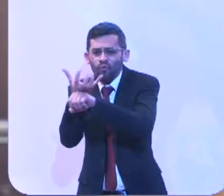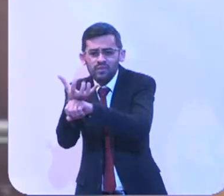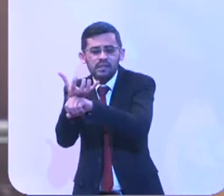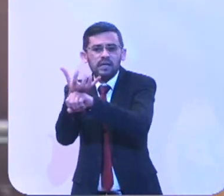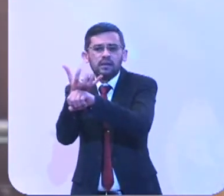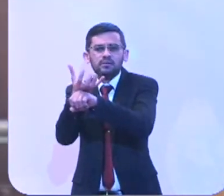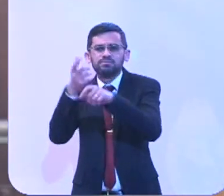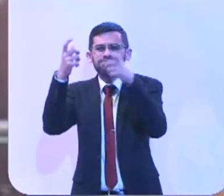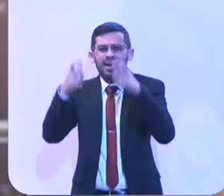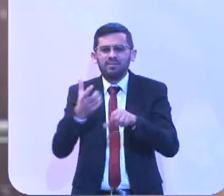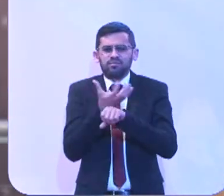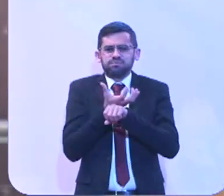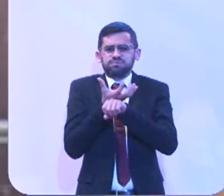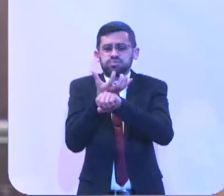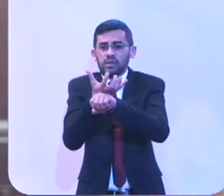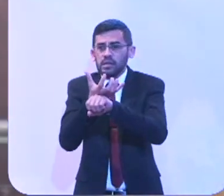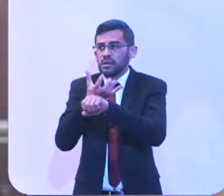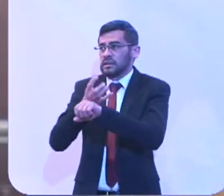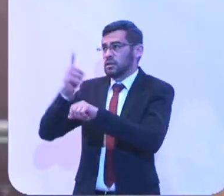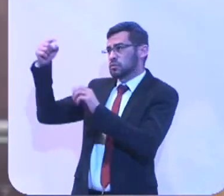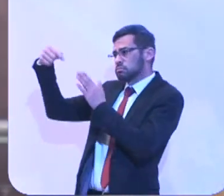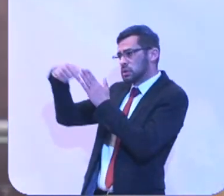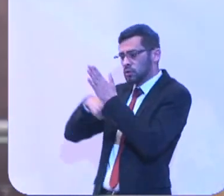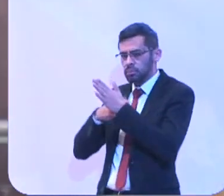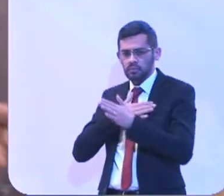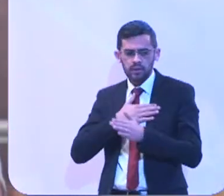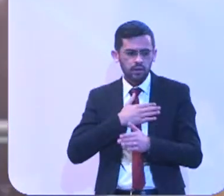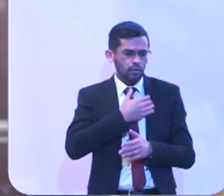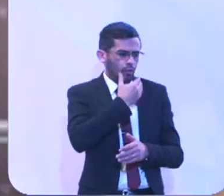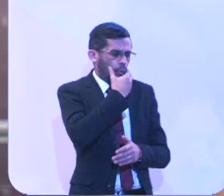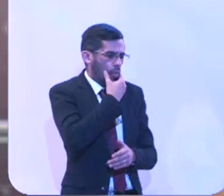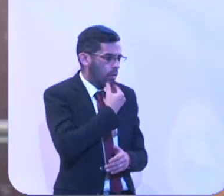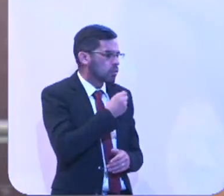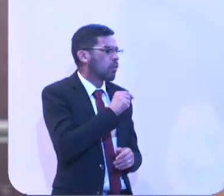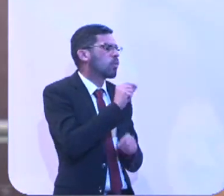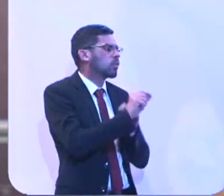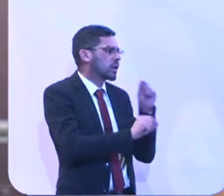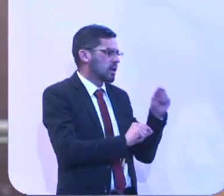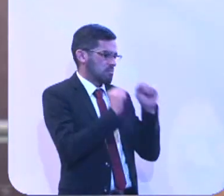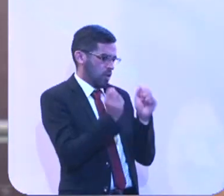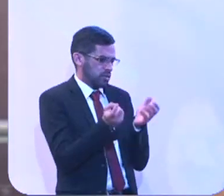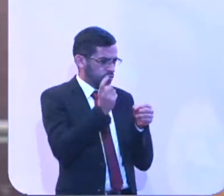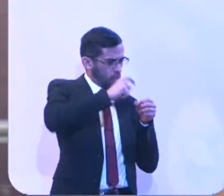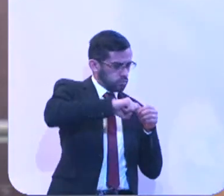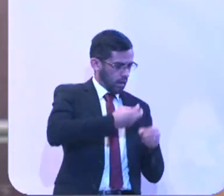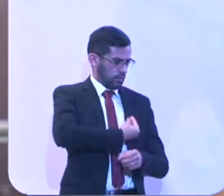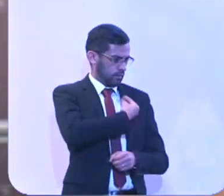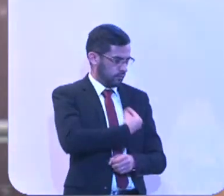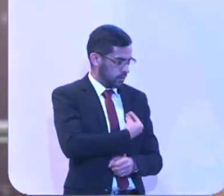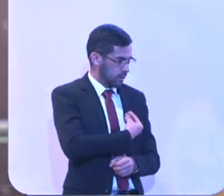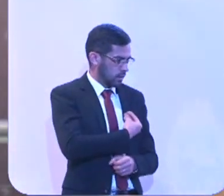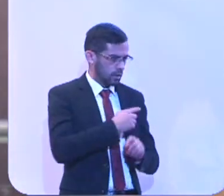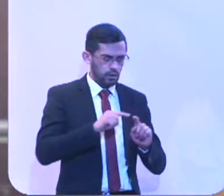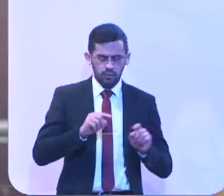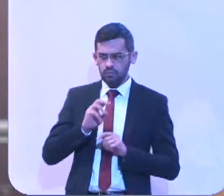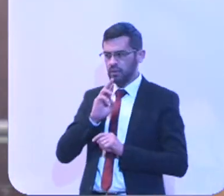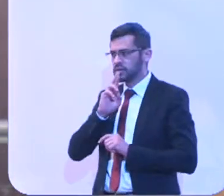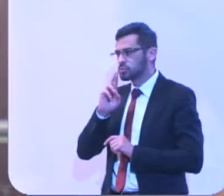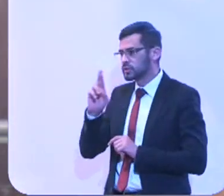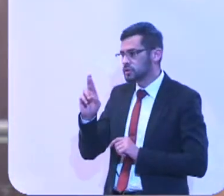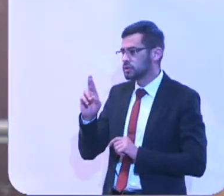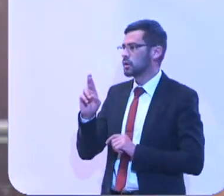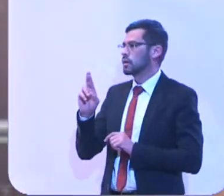muito secos. Ele me perguntou, filho do homem, esses ossos poderão tornar a viver? Eu